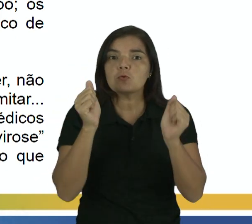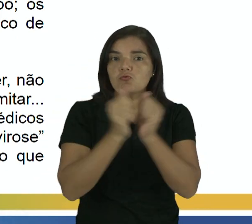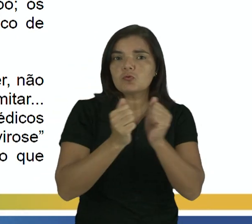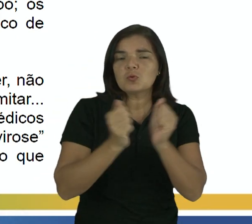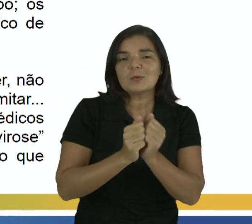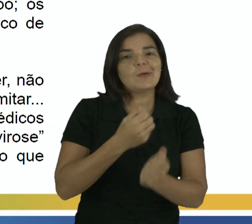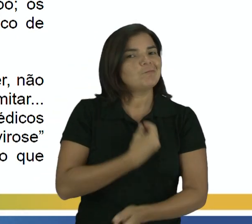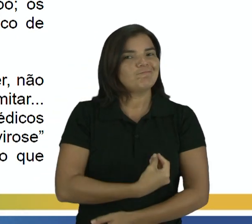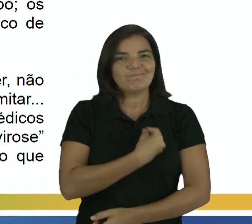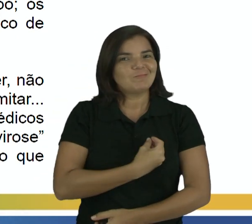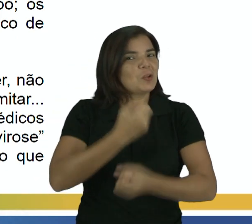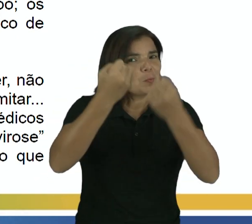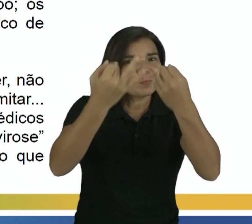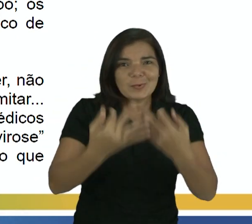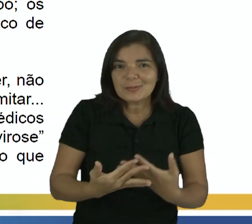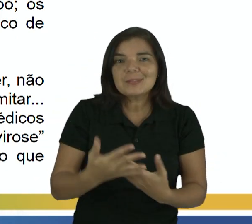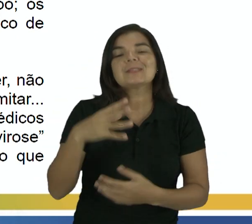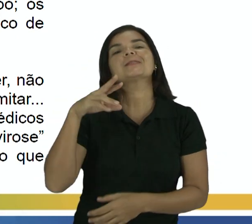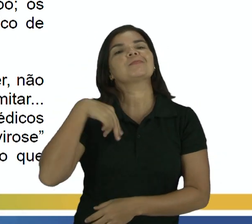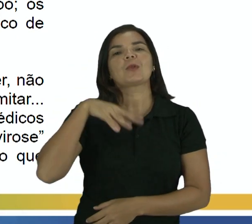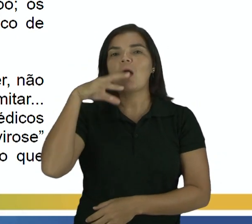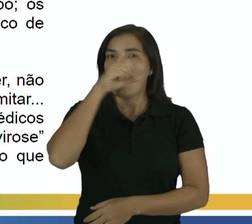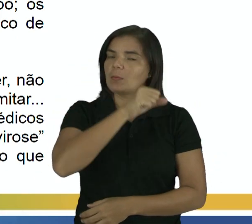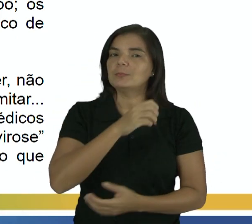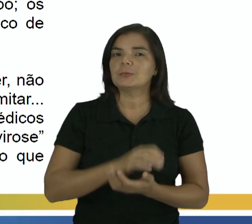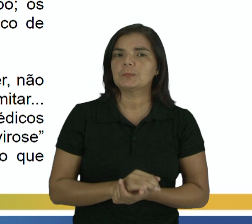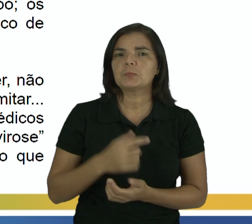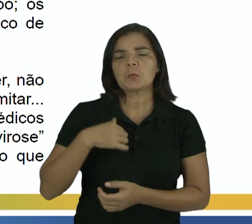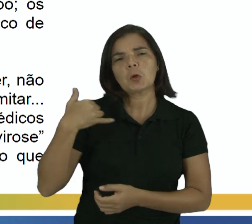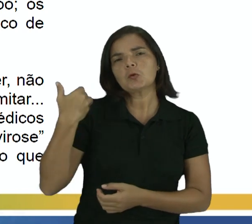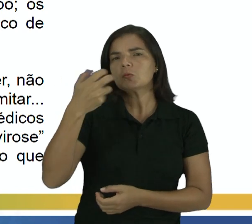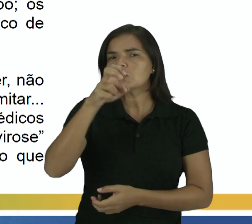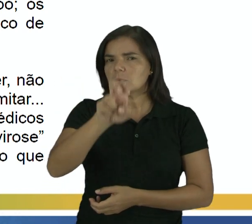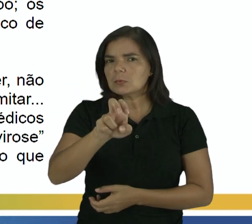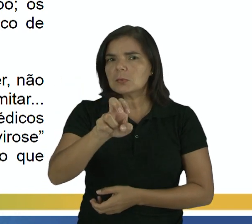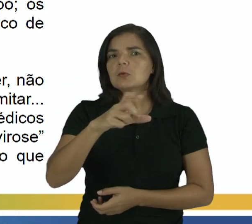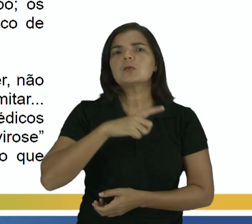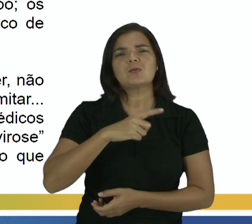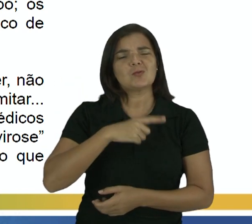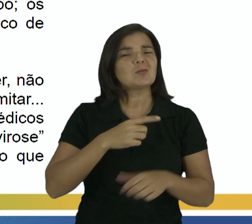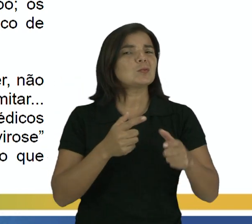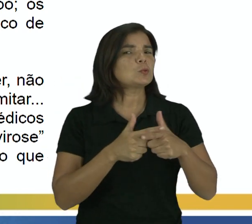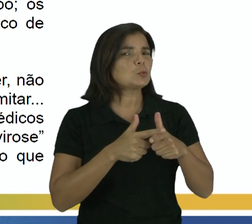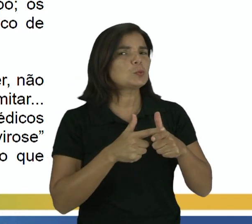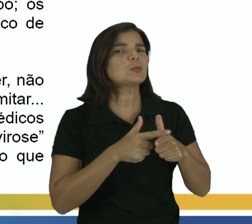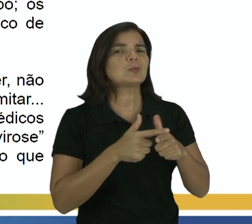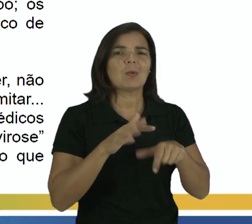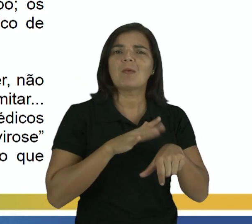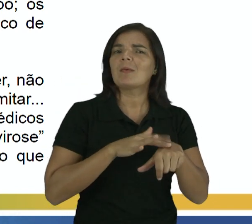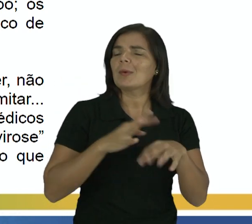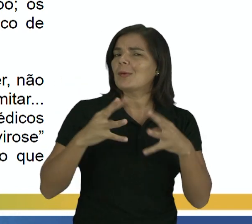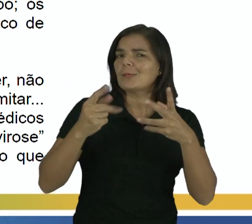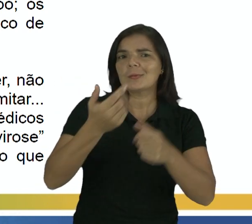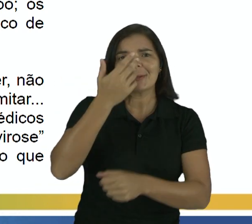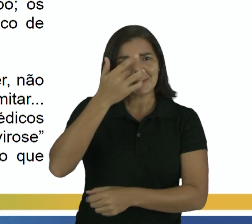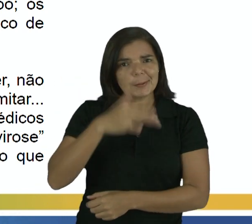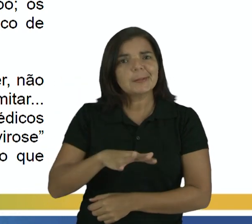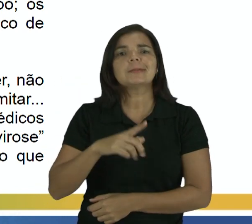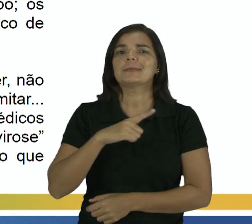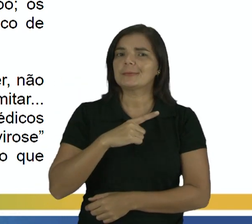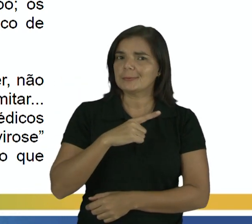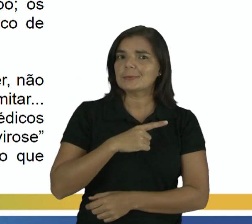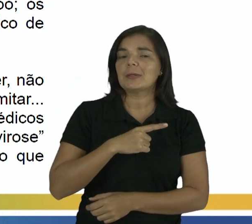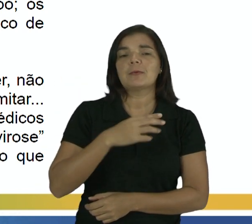eu não estivesse aqui para contar essa breve história. Quando eu tinha 5 anos, tive uns problemas de saúde como toda criança da